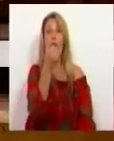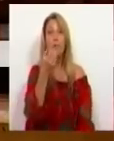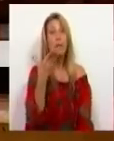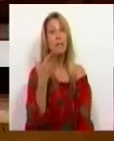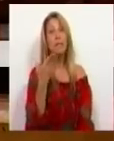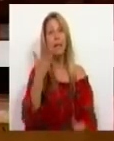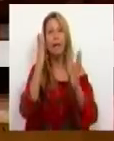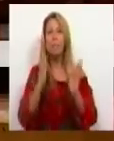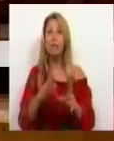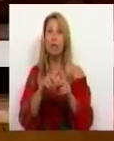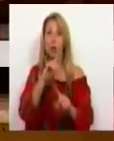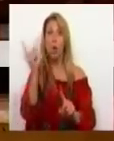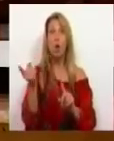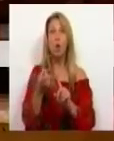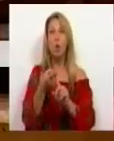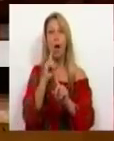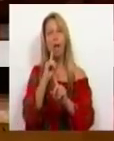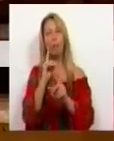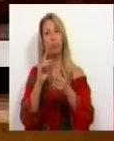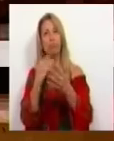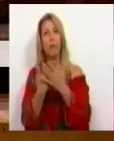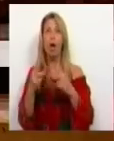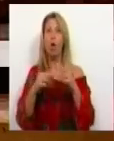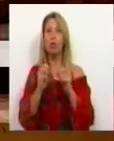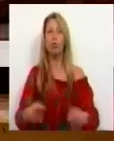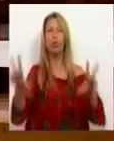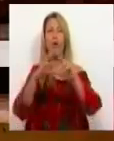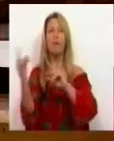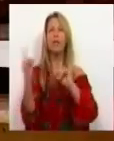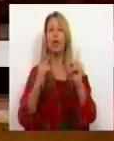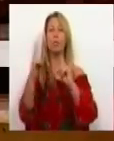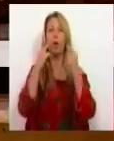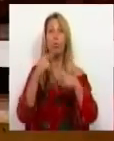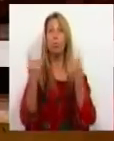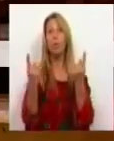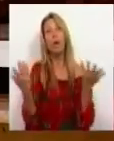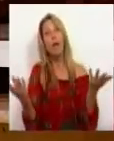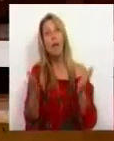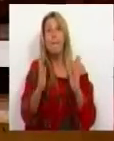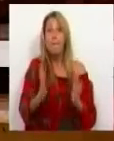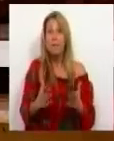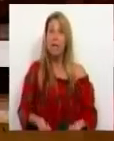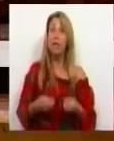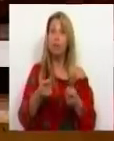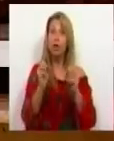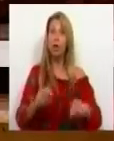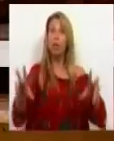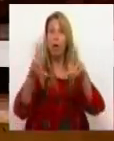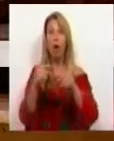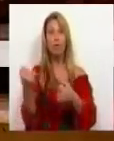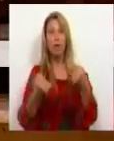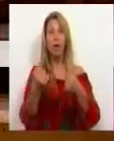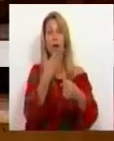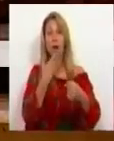ser o ano da reconstrução da política de transportes públicos. Para isso, é certamente preciso investir em novos veículos,